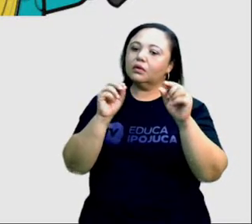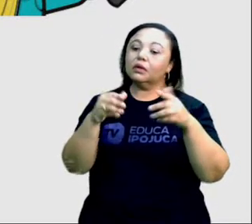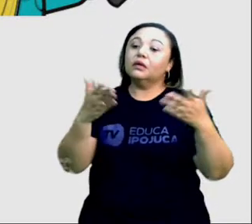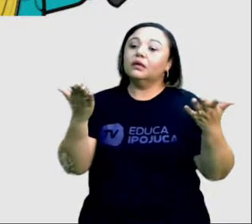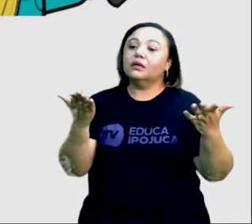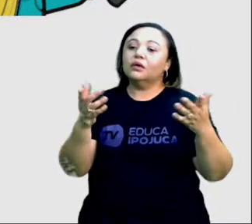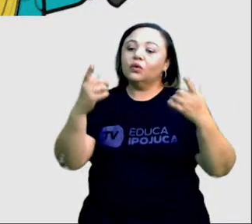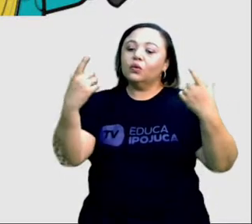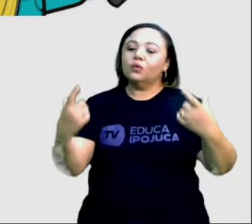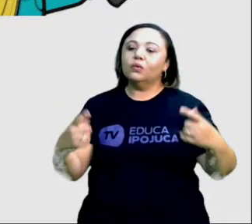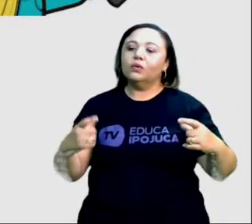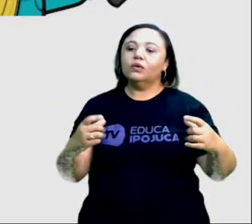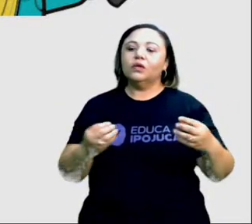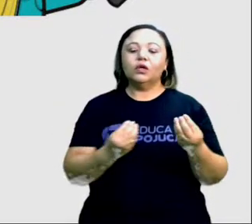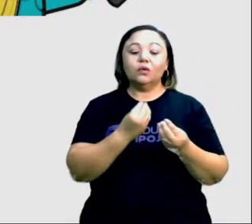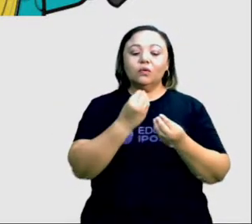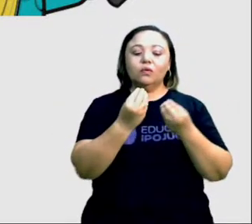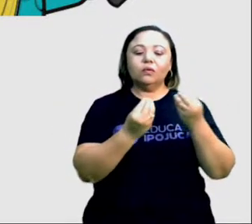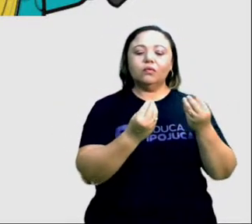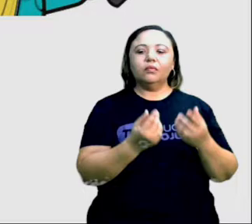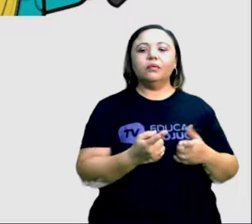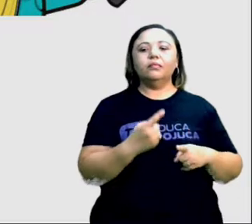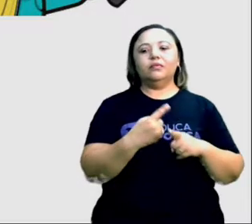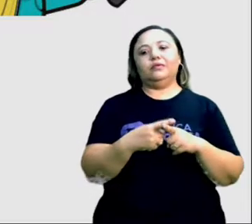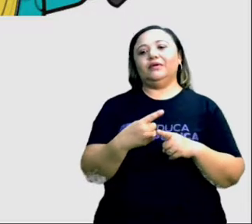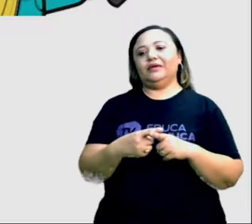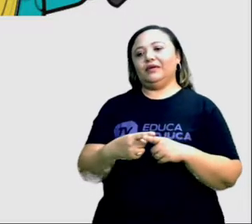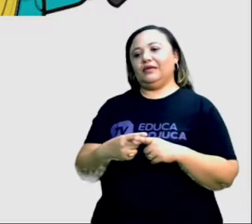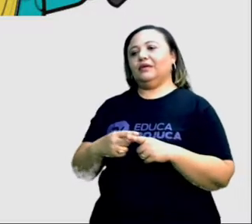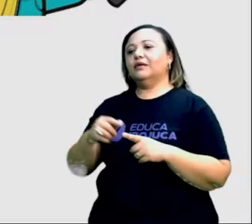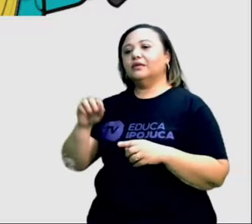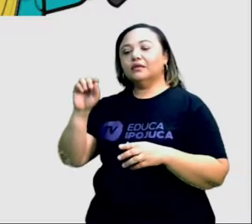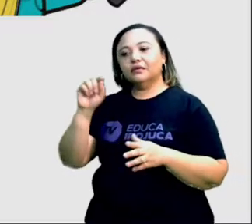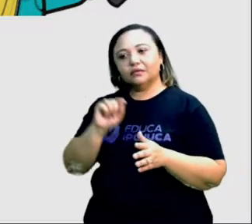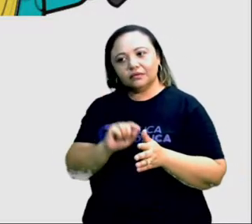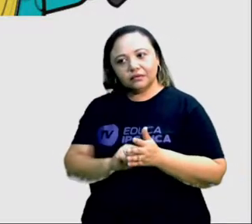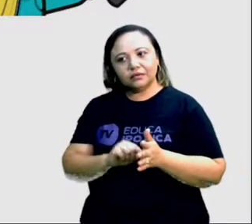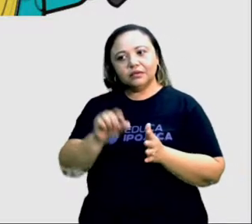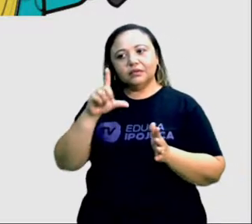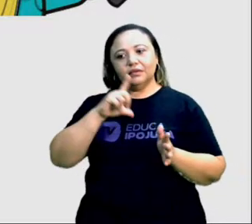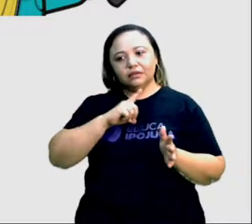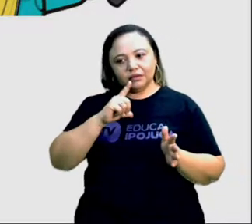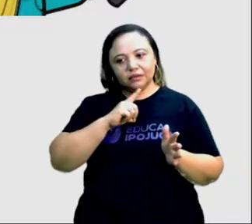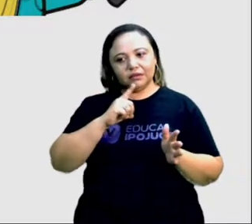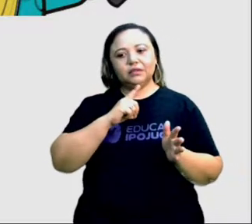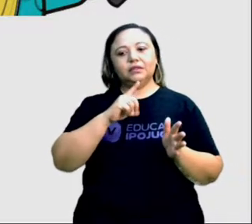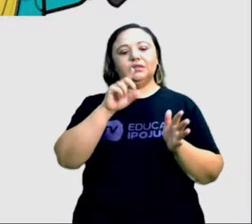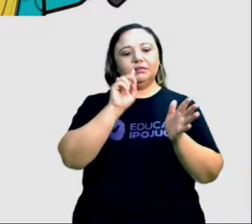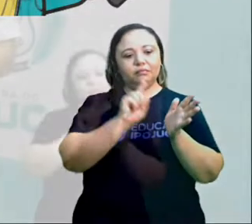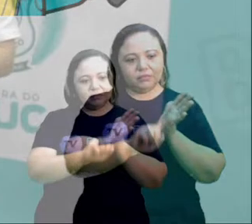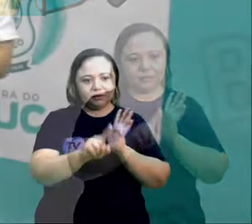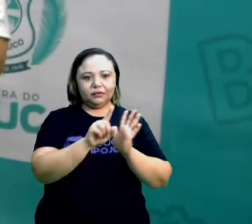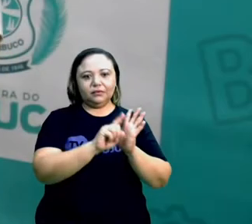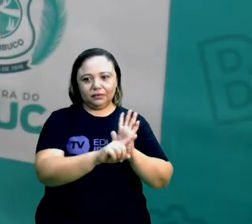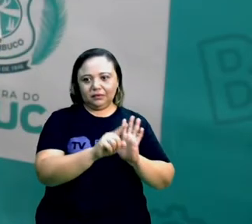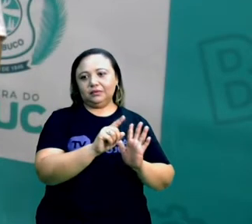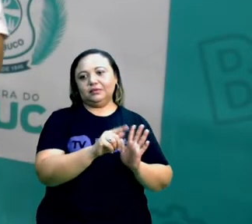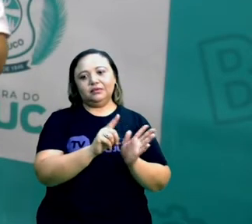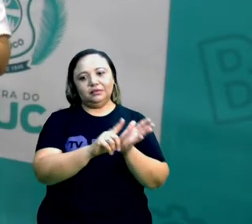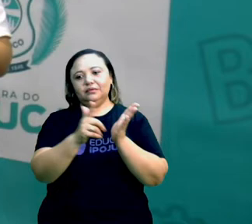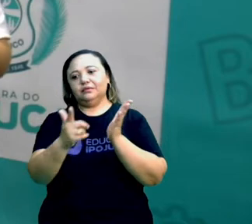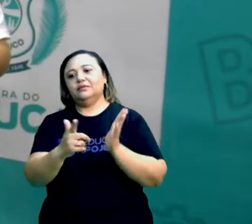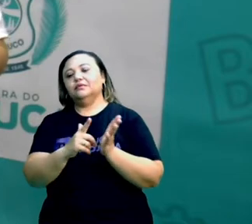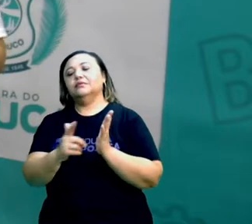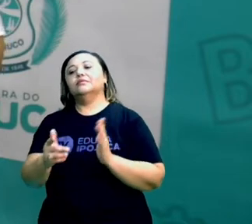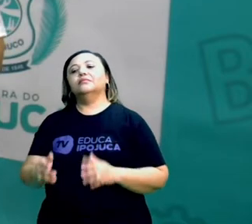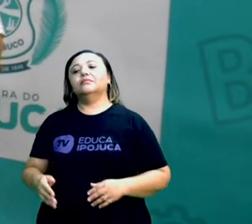quê. Embora não haja uma ordem determinada nessas perguntas para serem respondidas ao longo do texto, mas